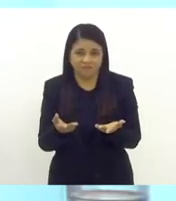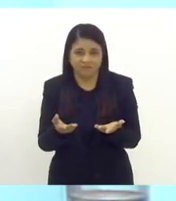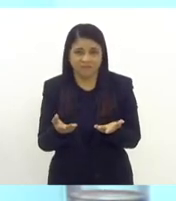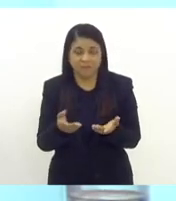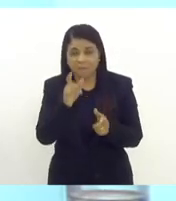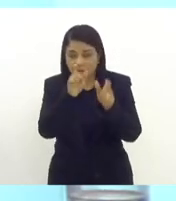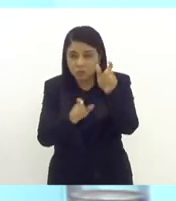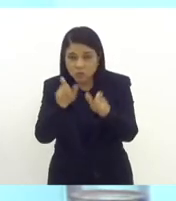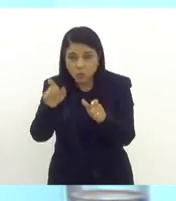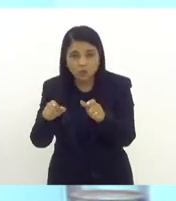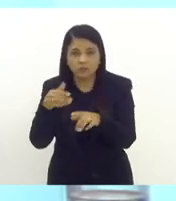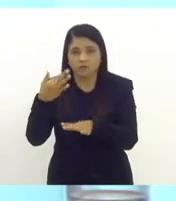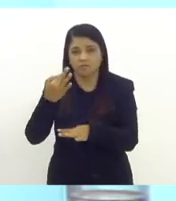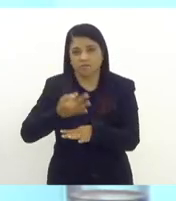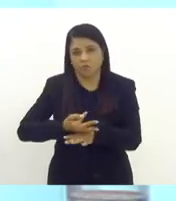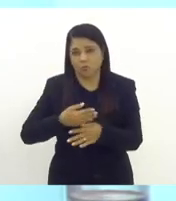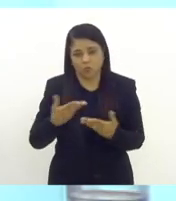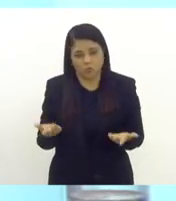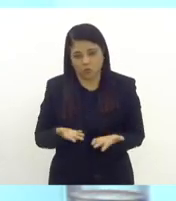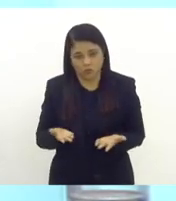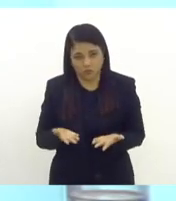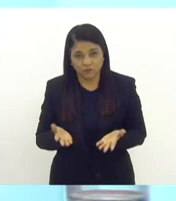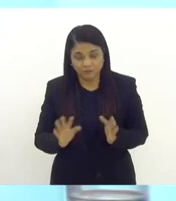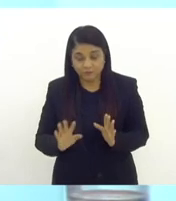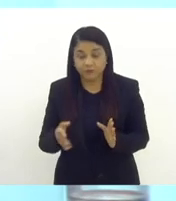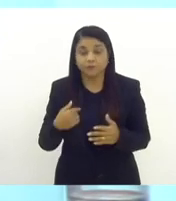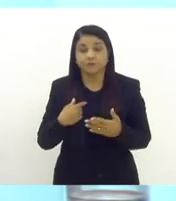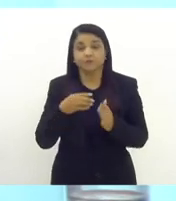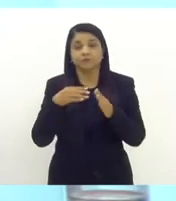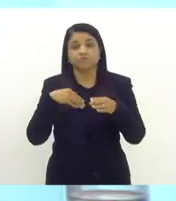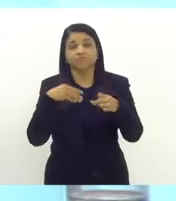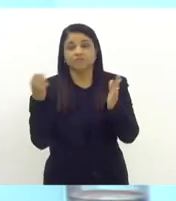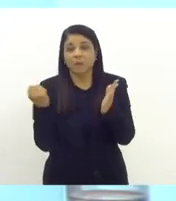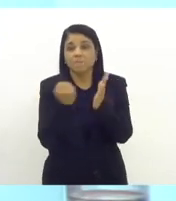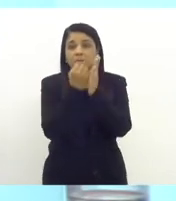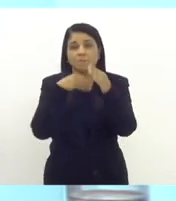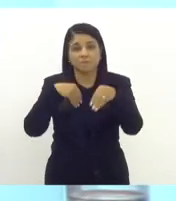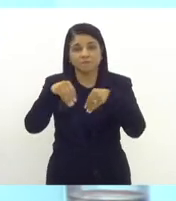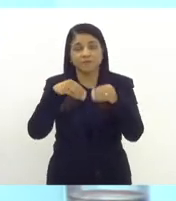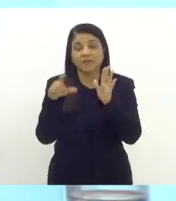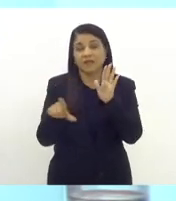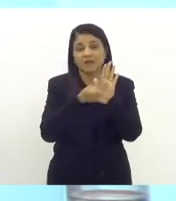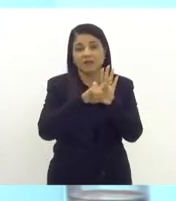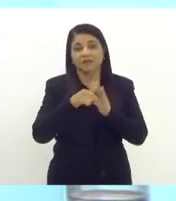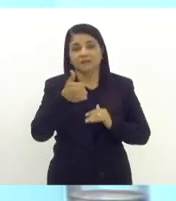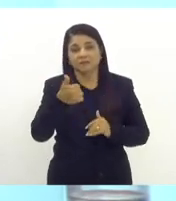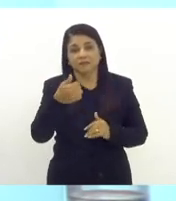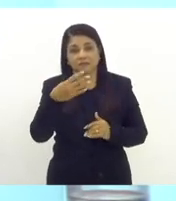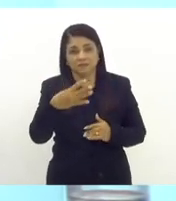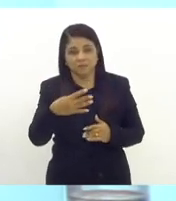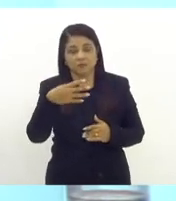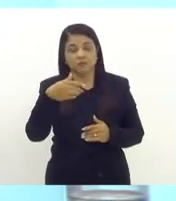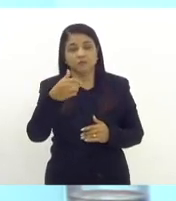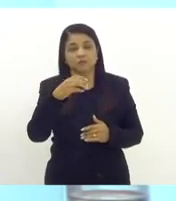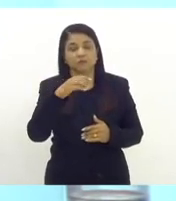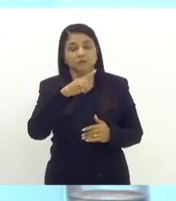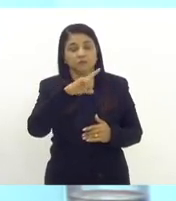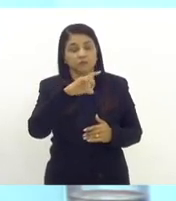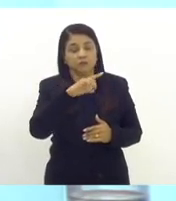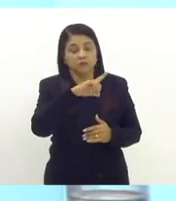Então vamos dizer vamos lá o marco regulatório Tá previsto numa lei a lei 13.019 de 2014